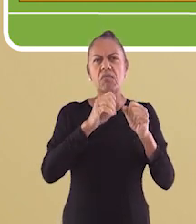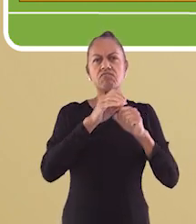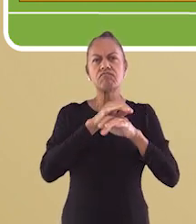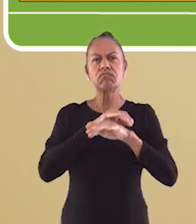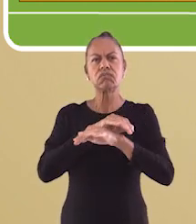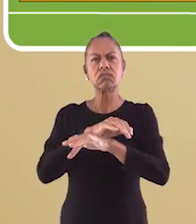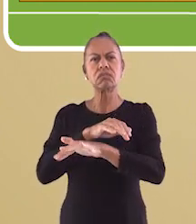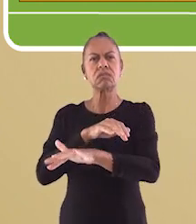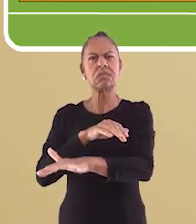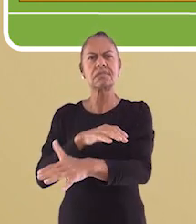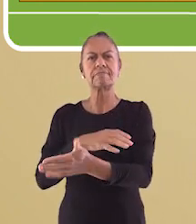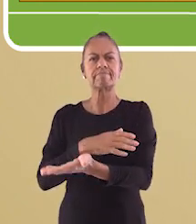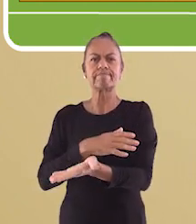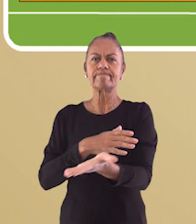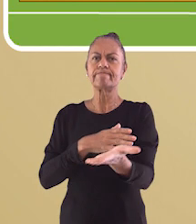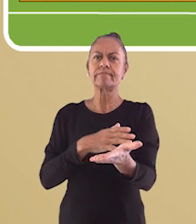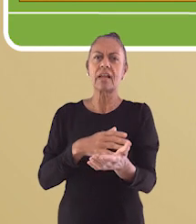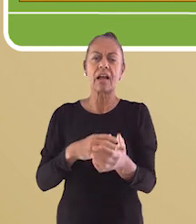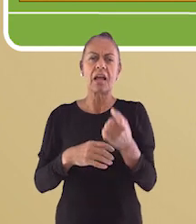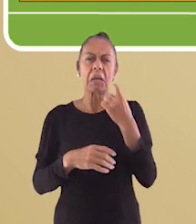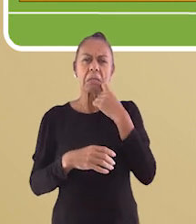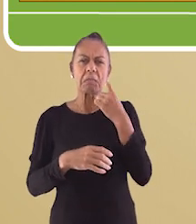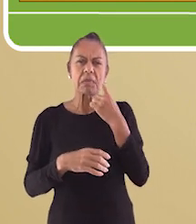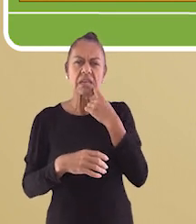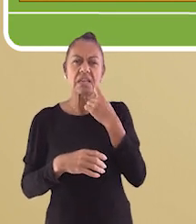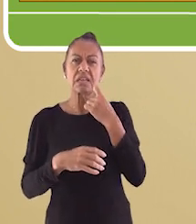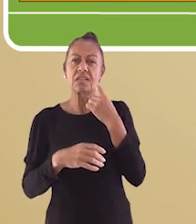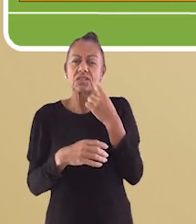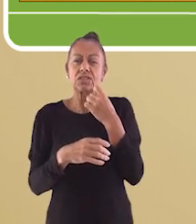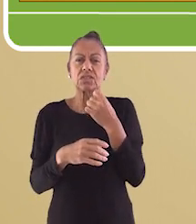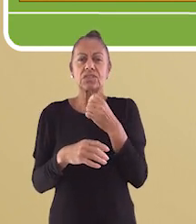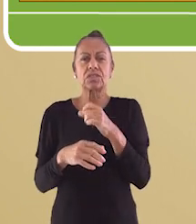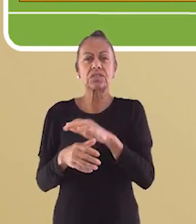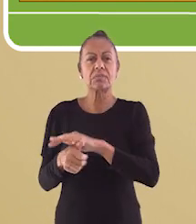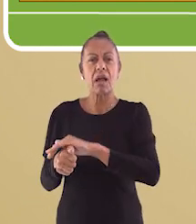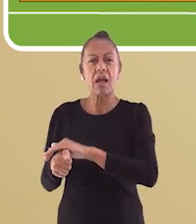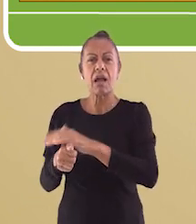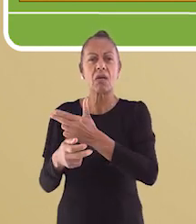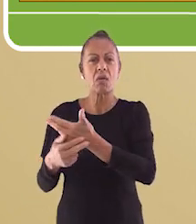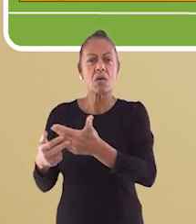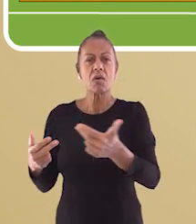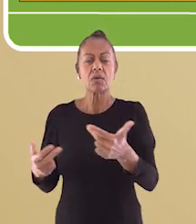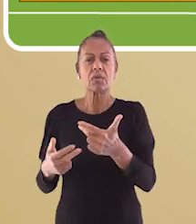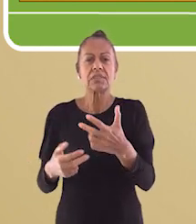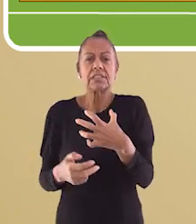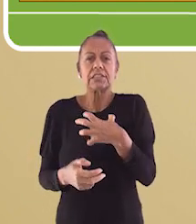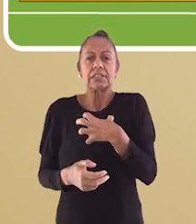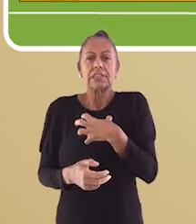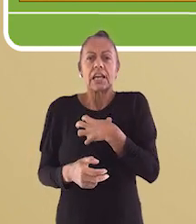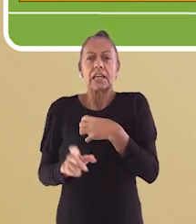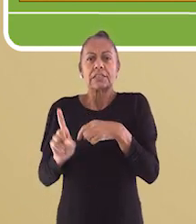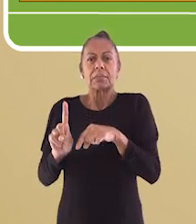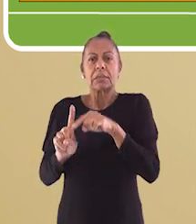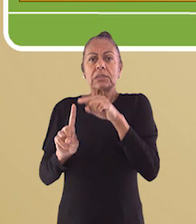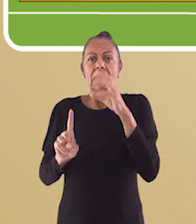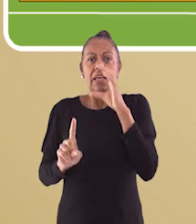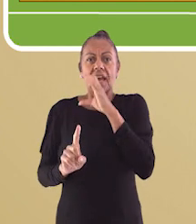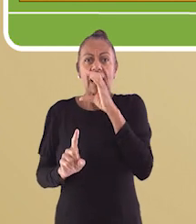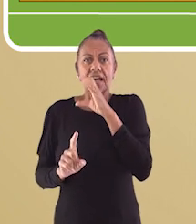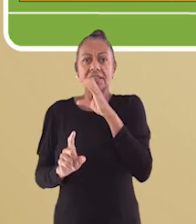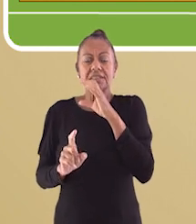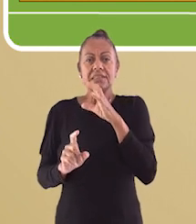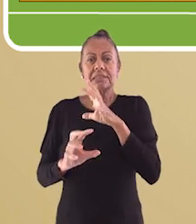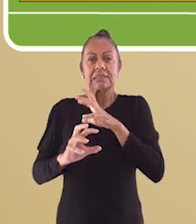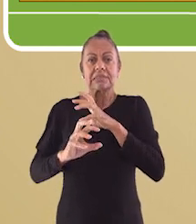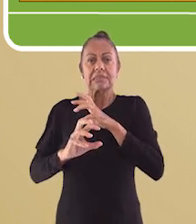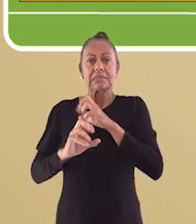jeito para o ambiente. Aí você pensa, espécies aquáticas são muito sensíveis à temperatura ambiente. A gente